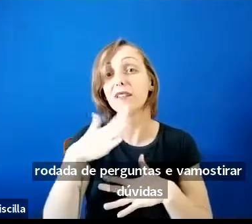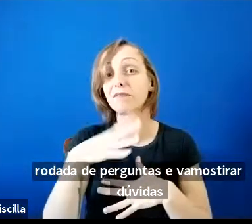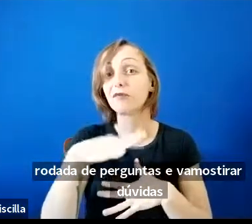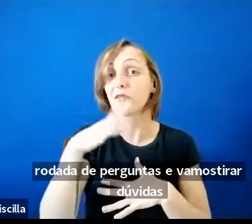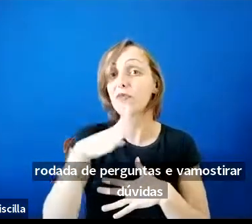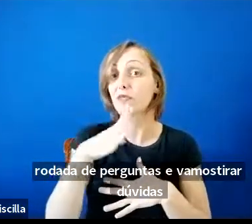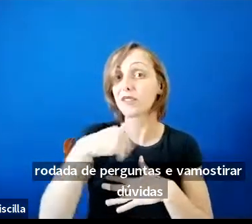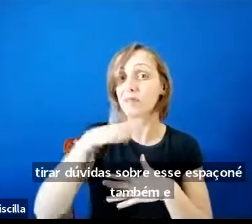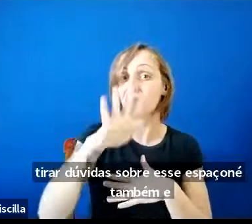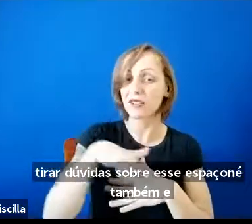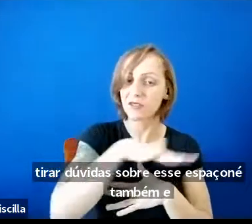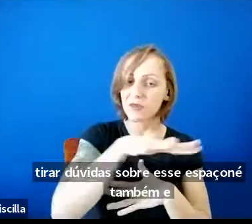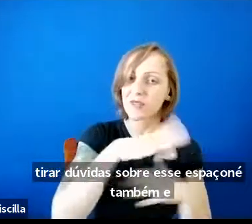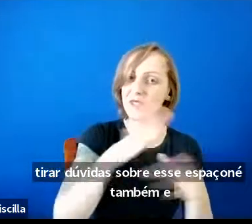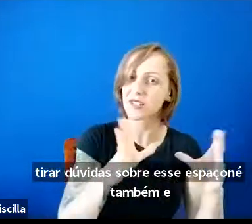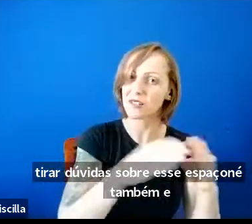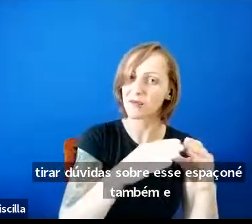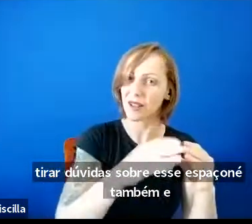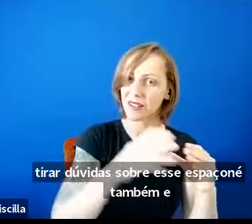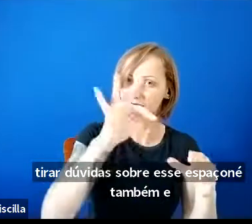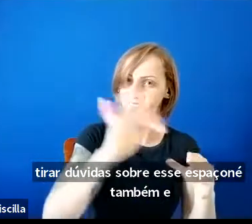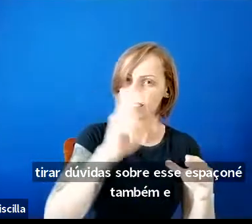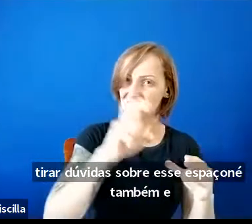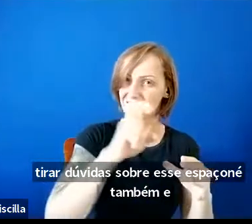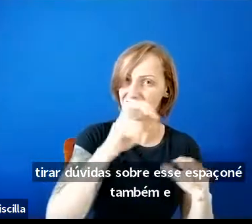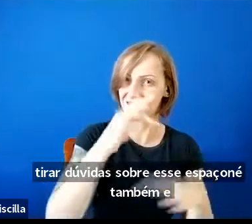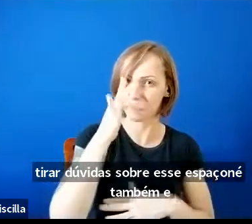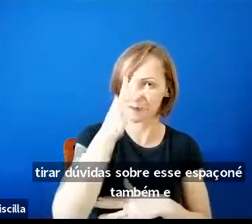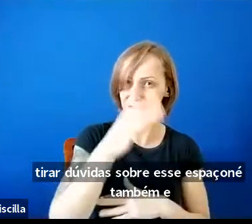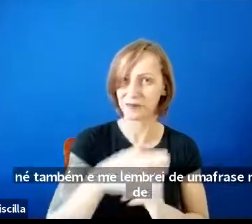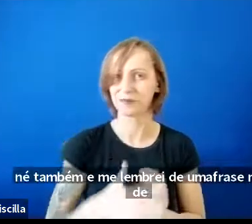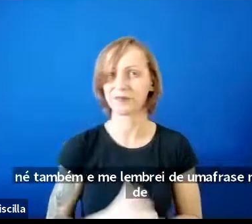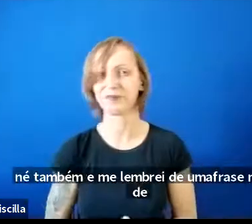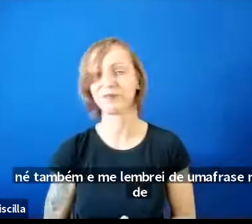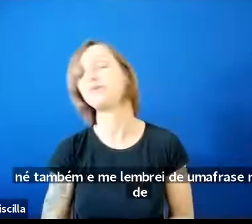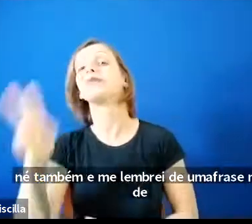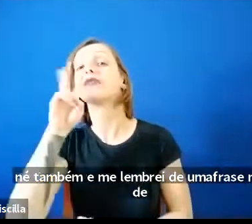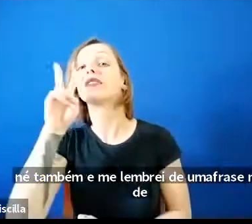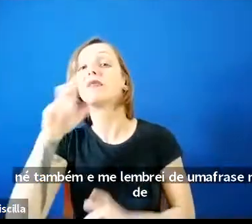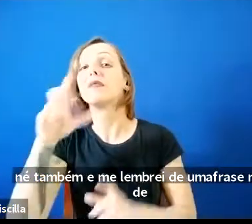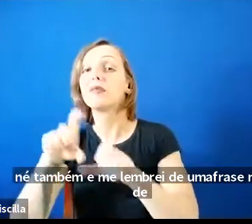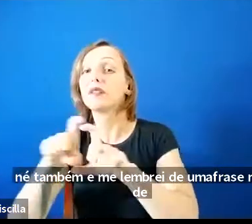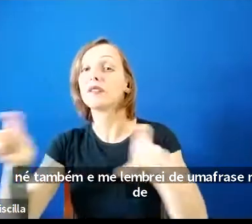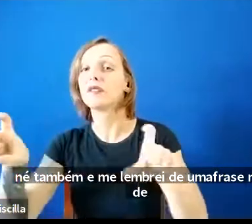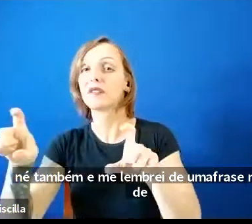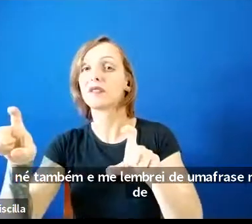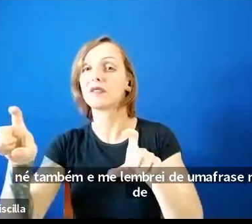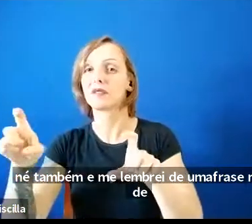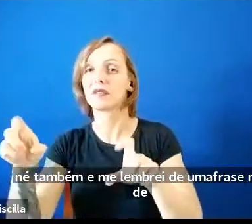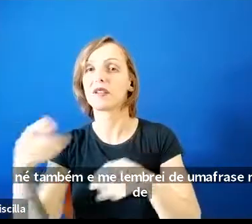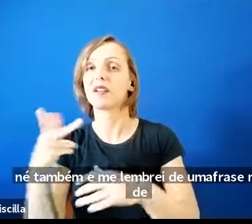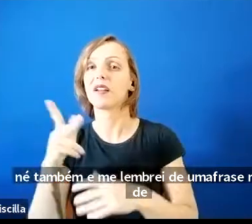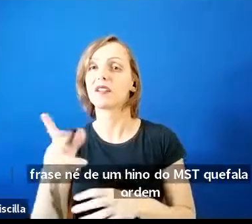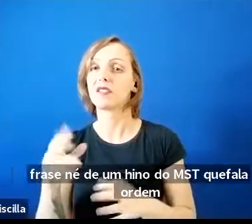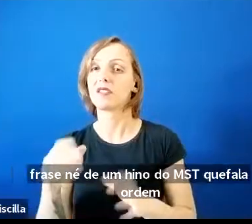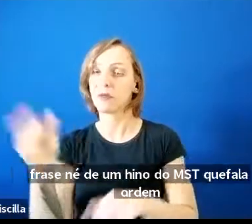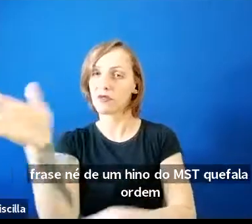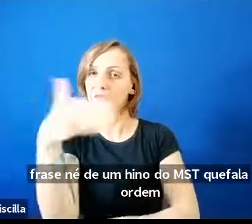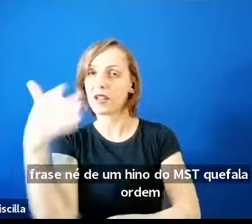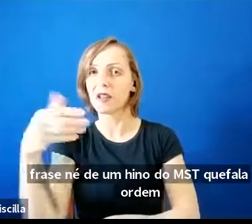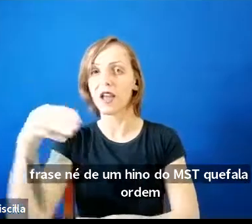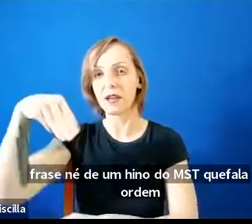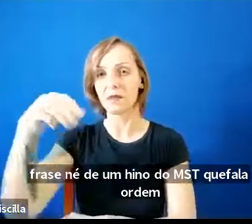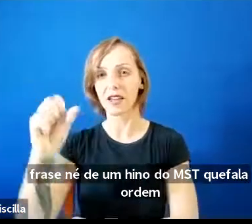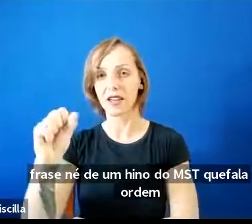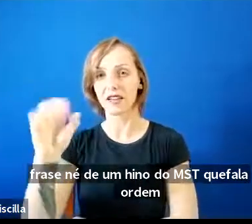de uma frase, né? De um hino do MST que fala: a ordem é ninguém passar fome, progresso